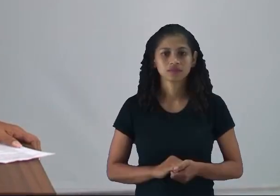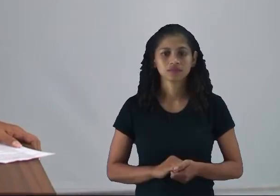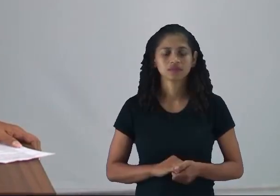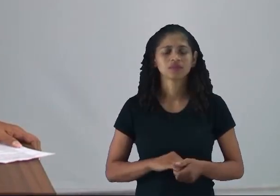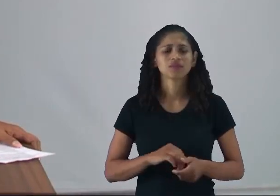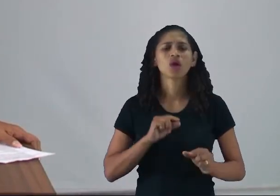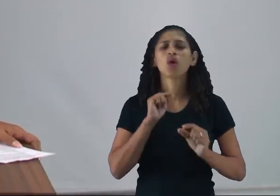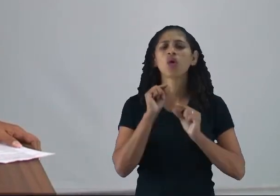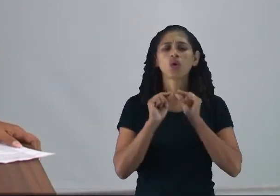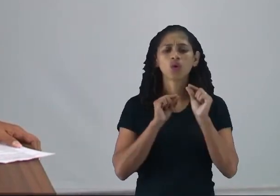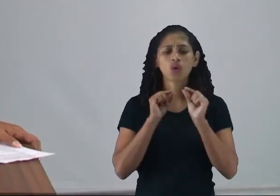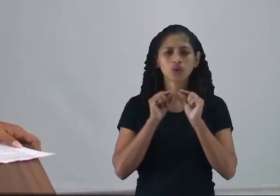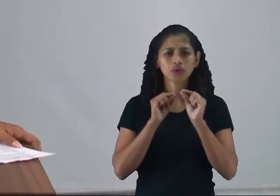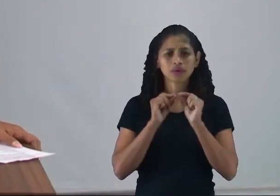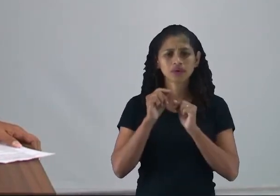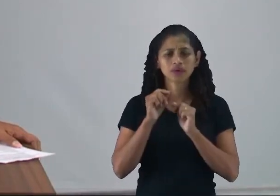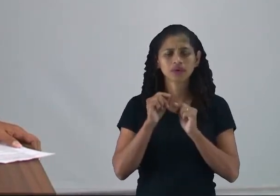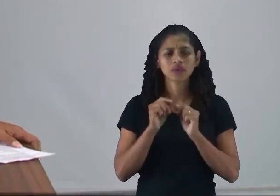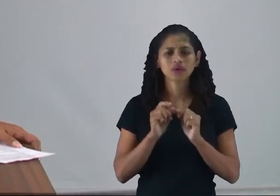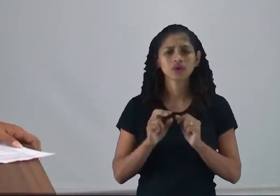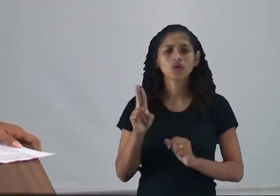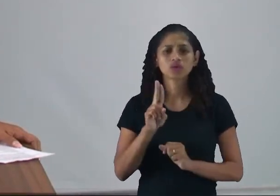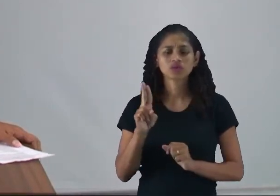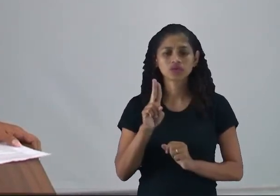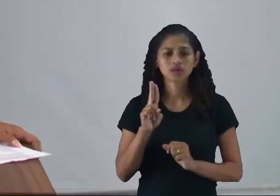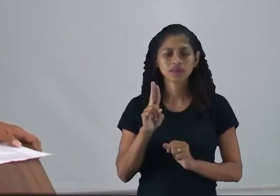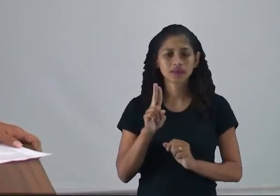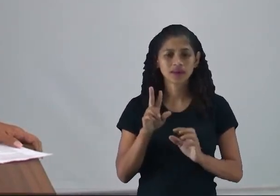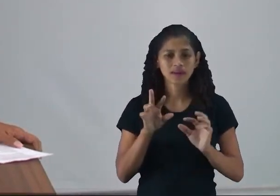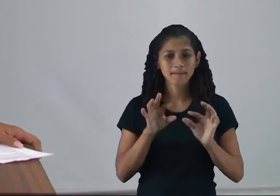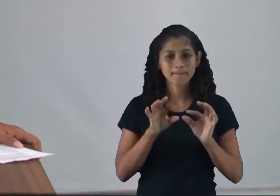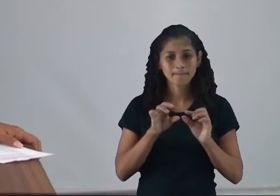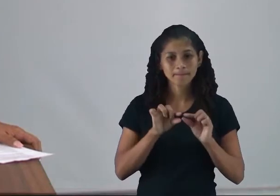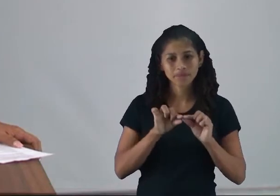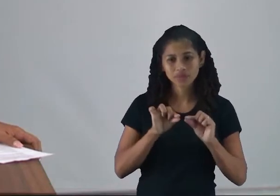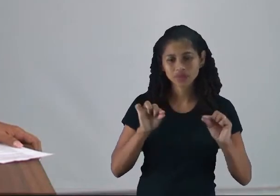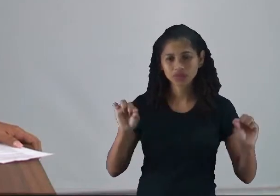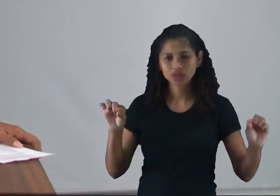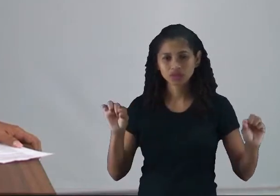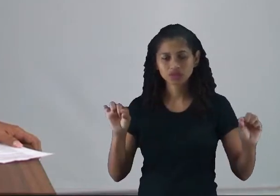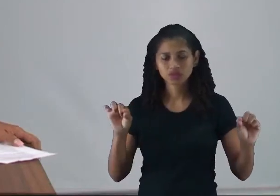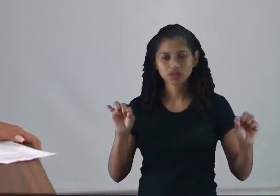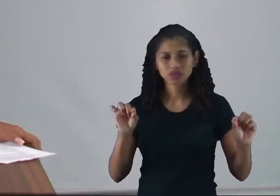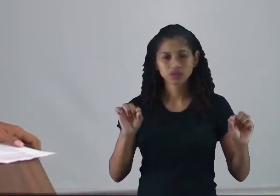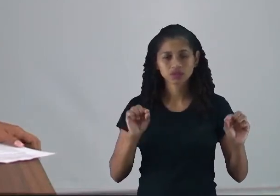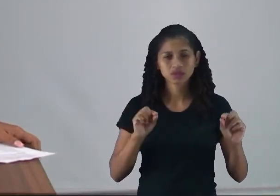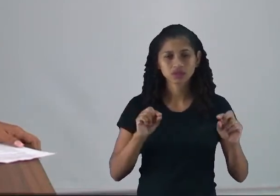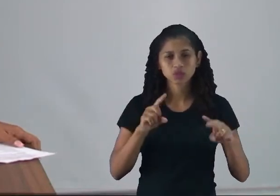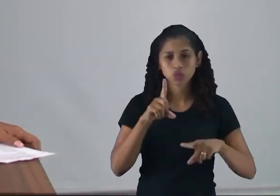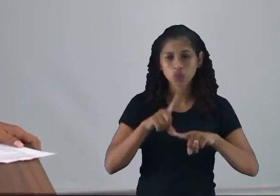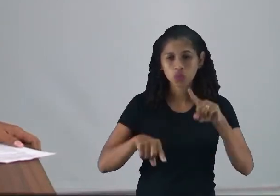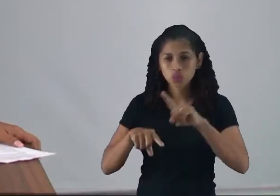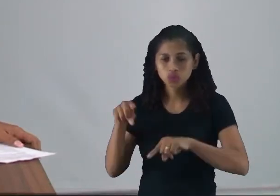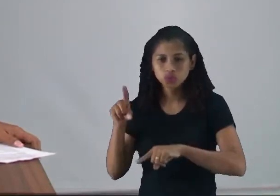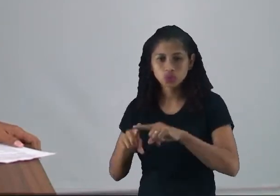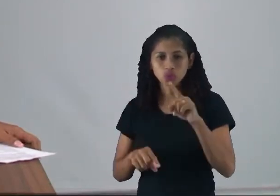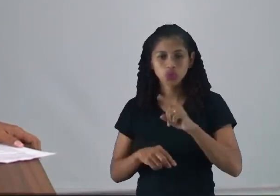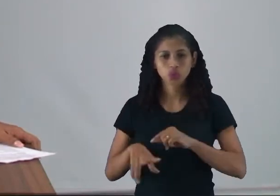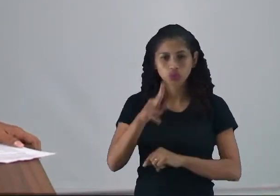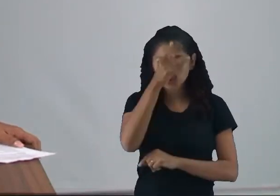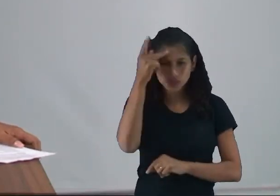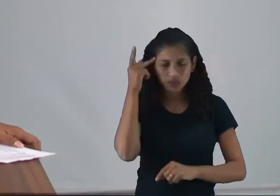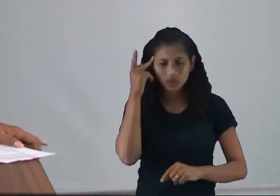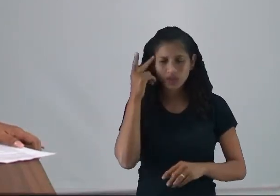E o que será que utilizamos para medir o tamanho das coisas e das pessoas? Quais são as unidades